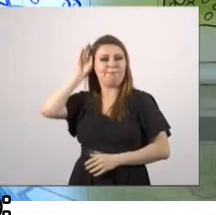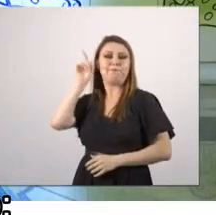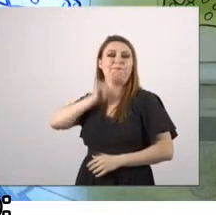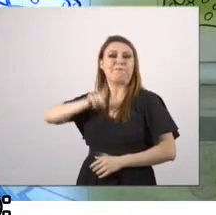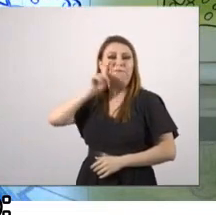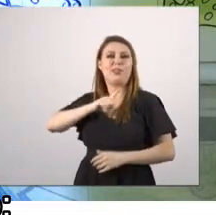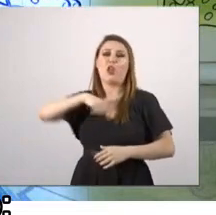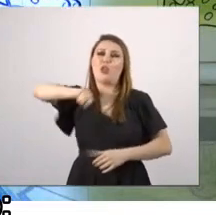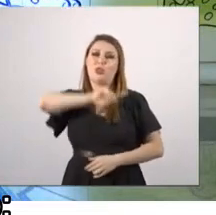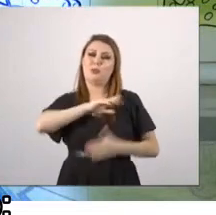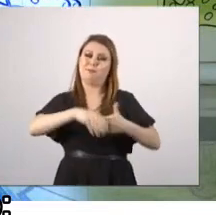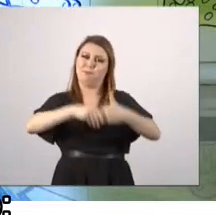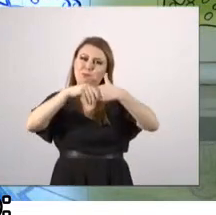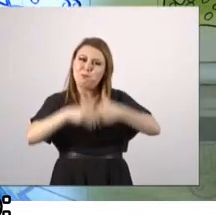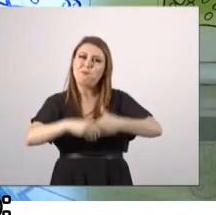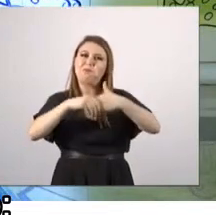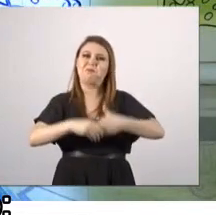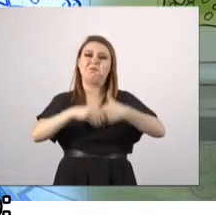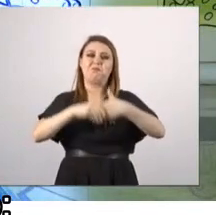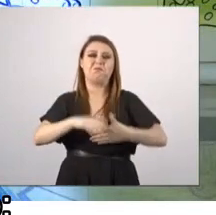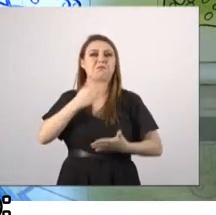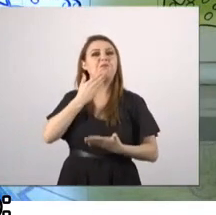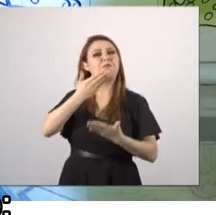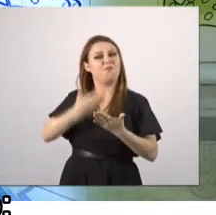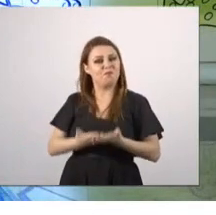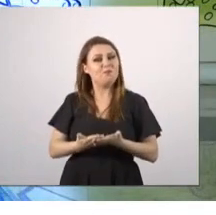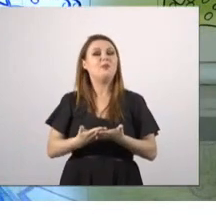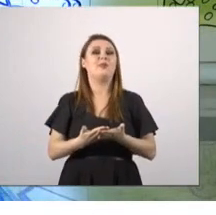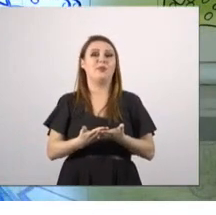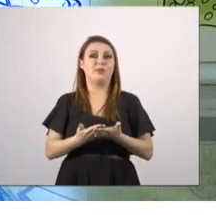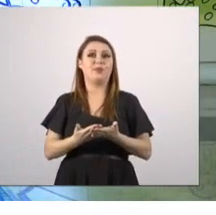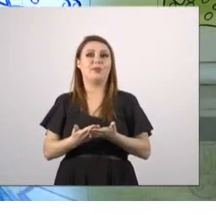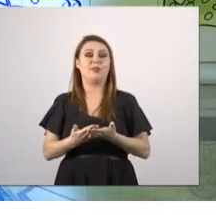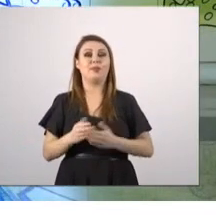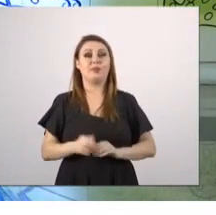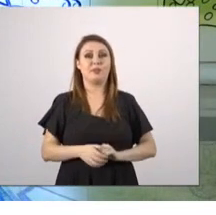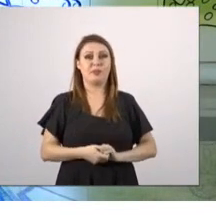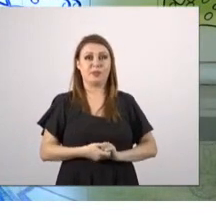cumprimentos e reconhecimento a